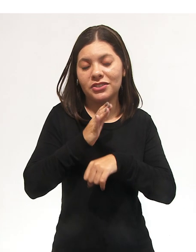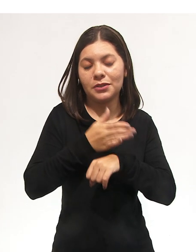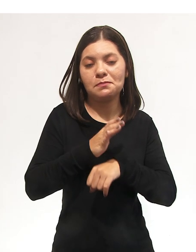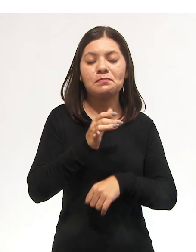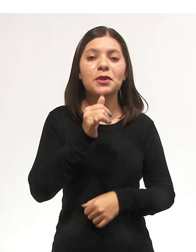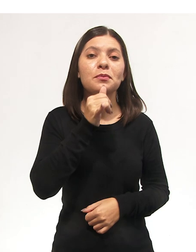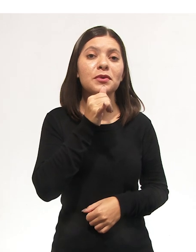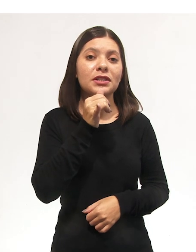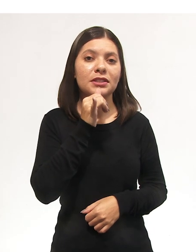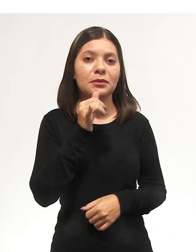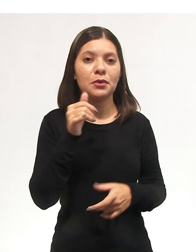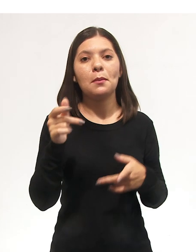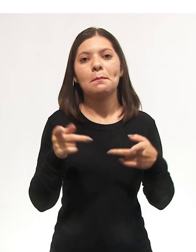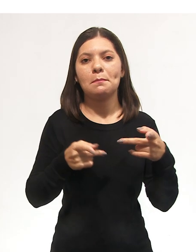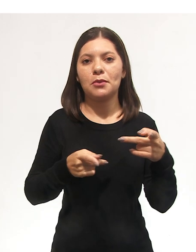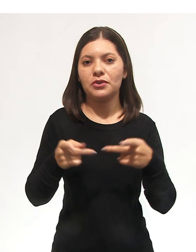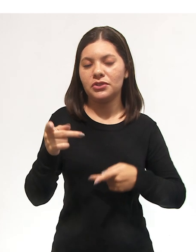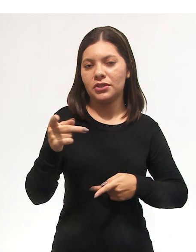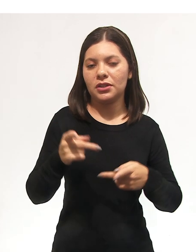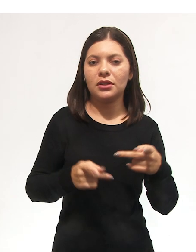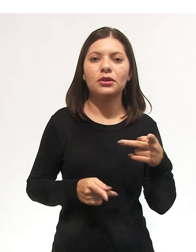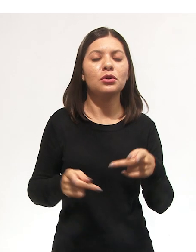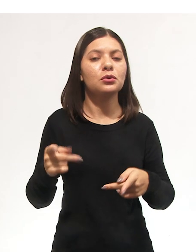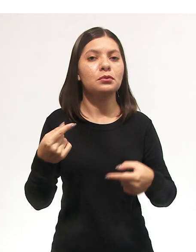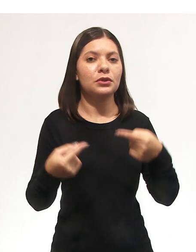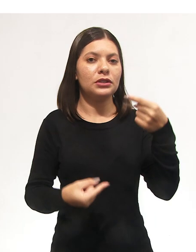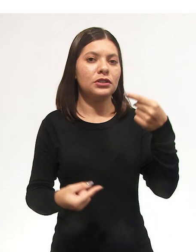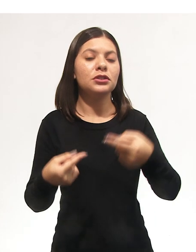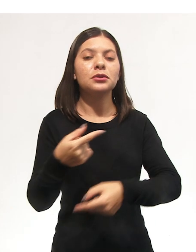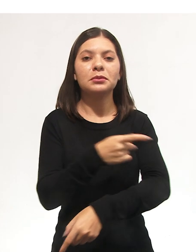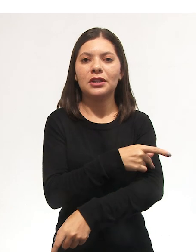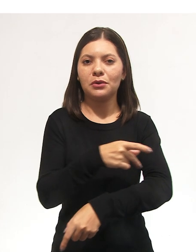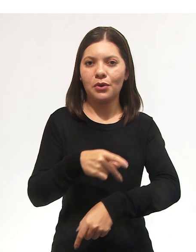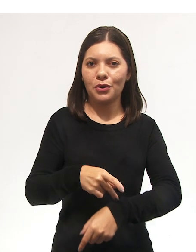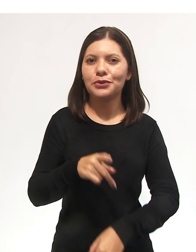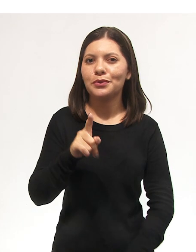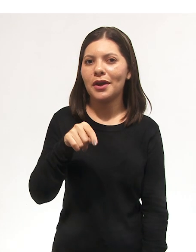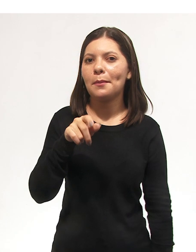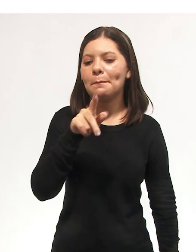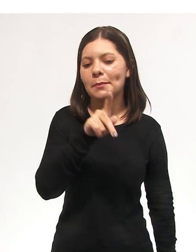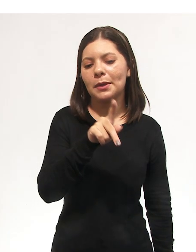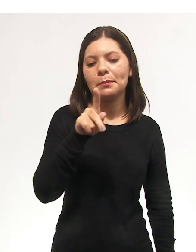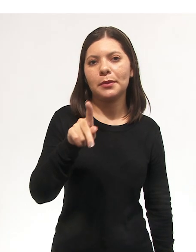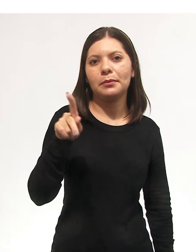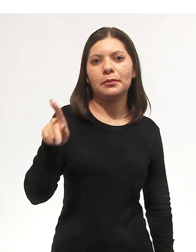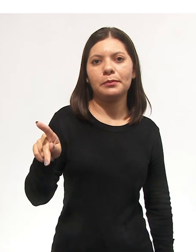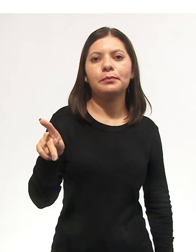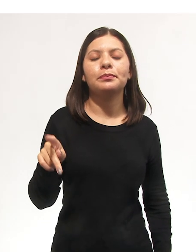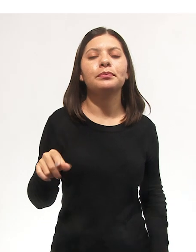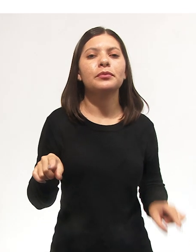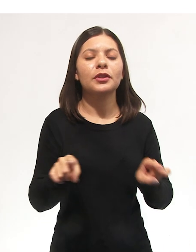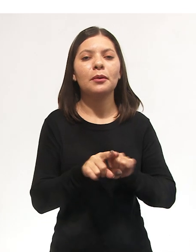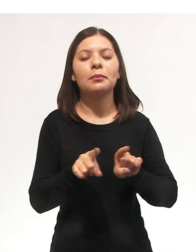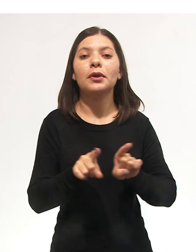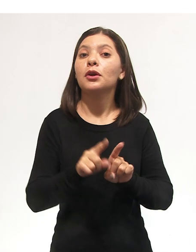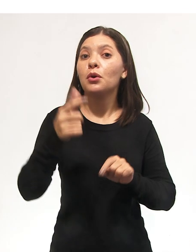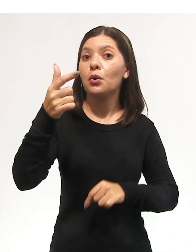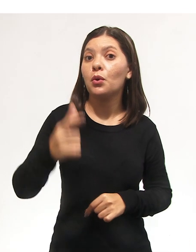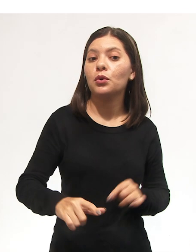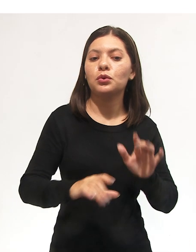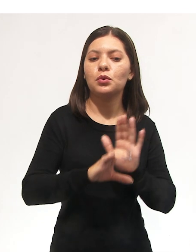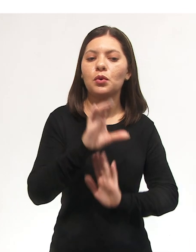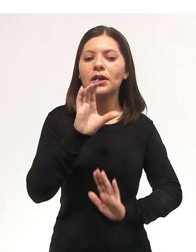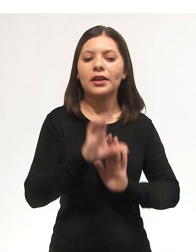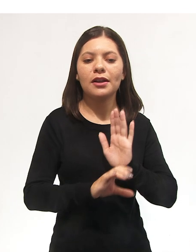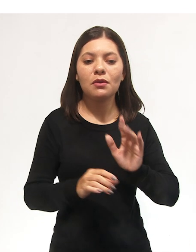por exemplo, o projeto político-pedagógico. A gente tem o currículo em ação, que é a